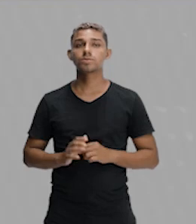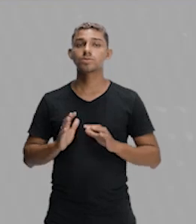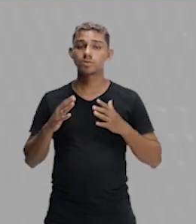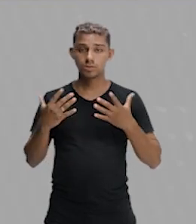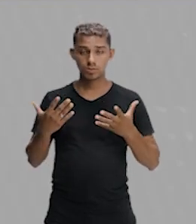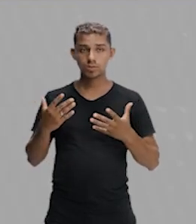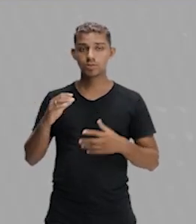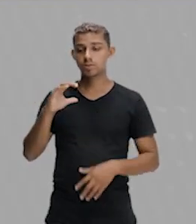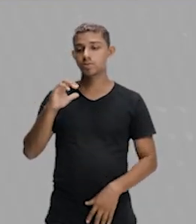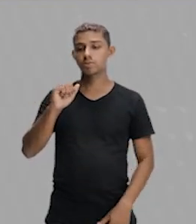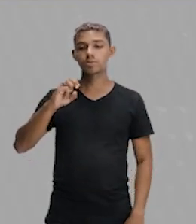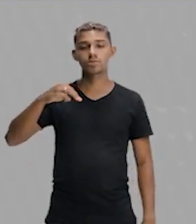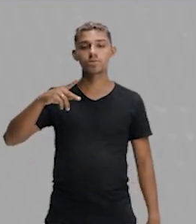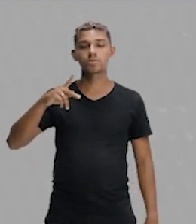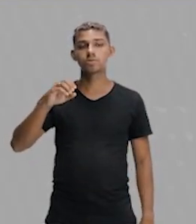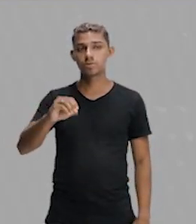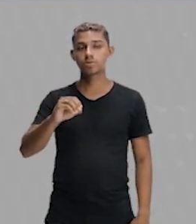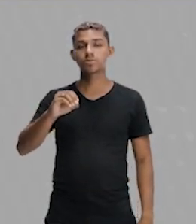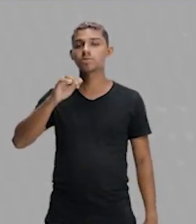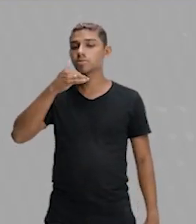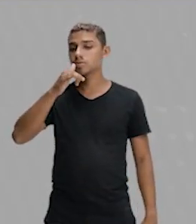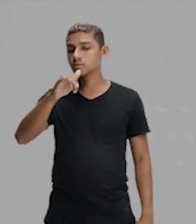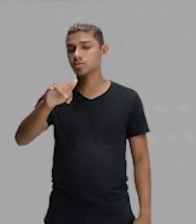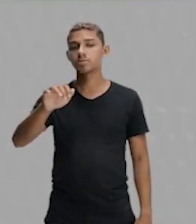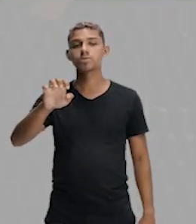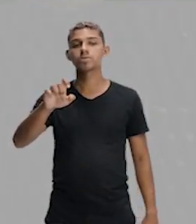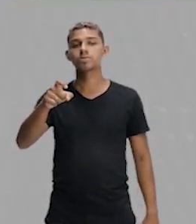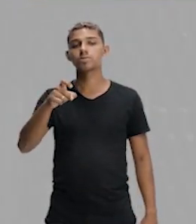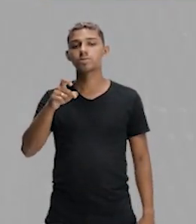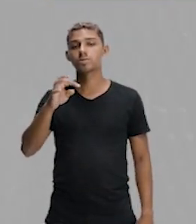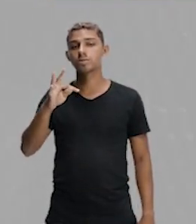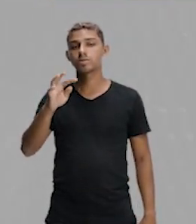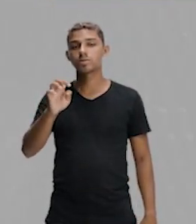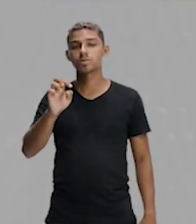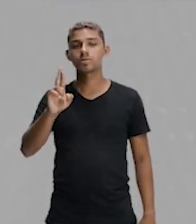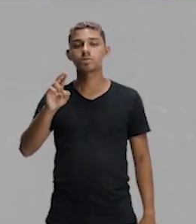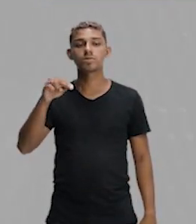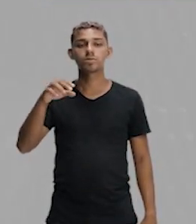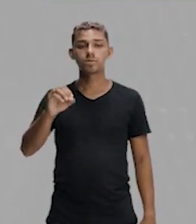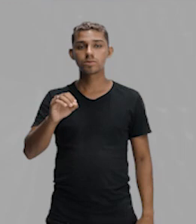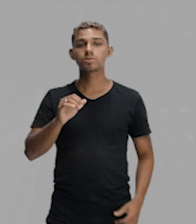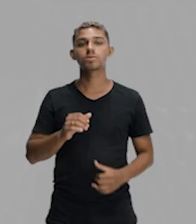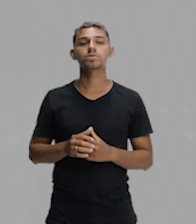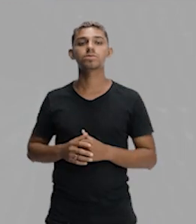campo elétrico externo, não é isso? O campo elétrico